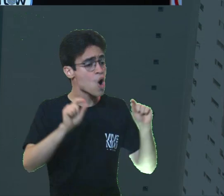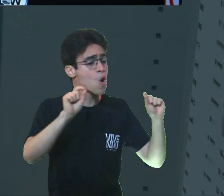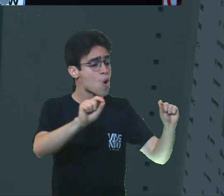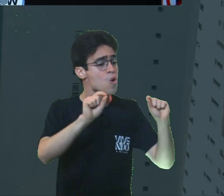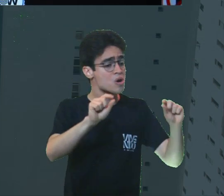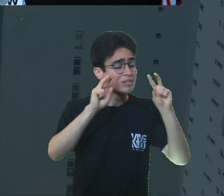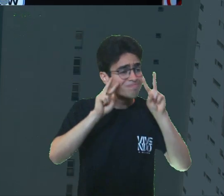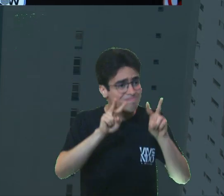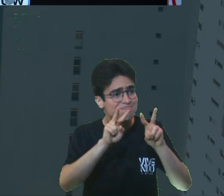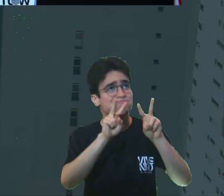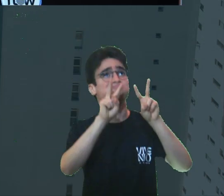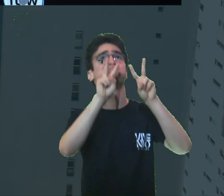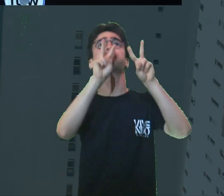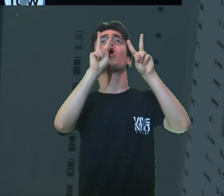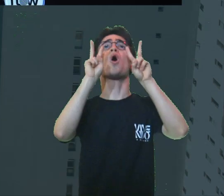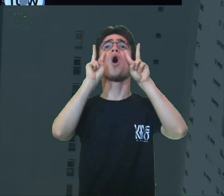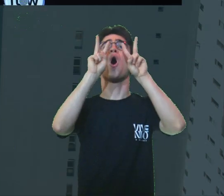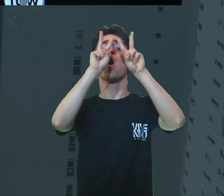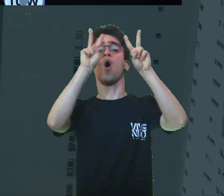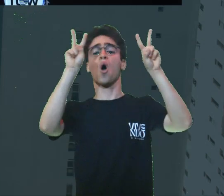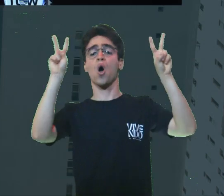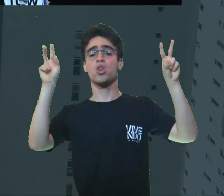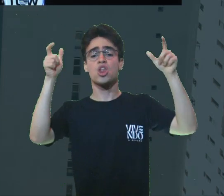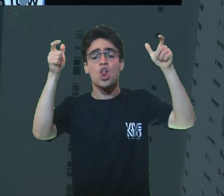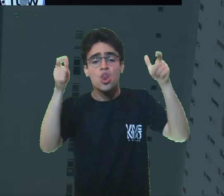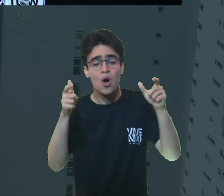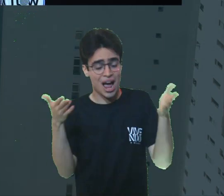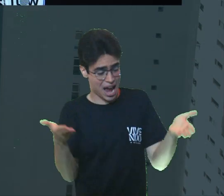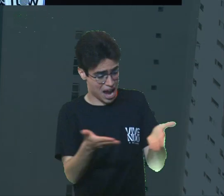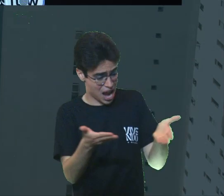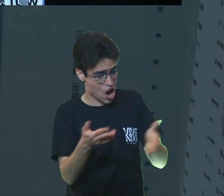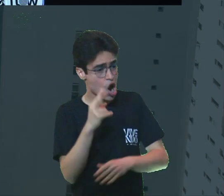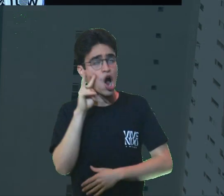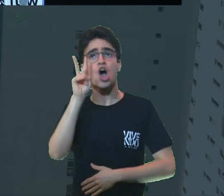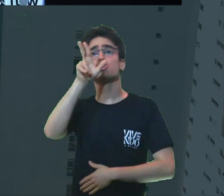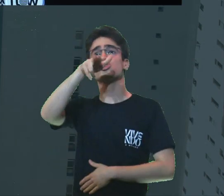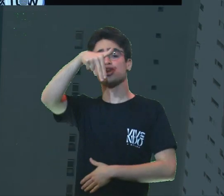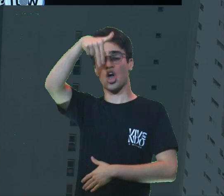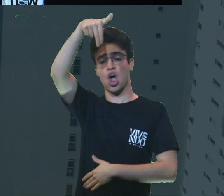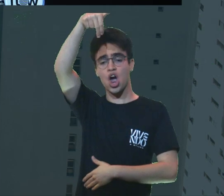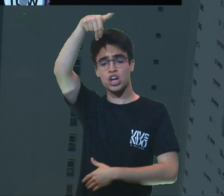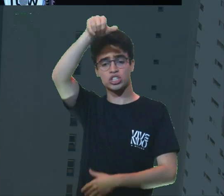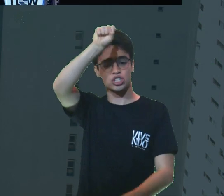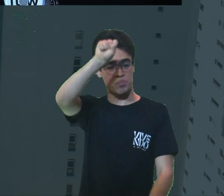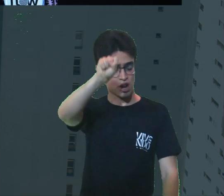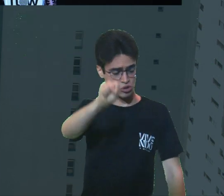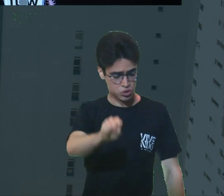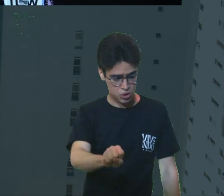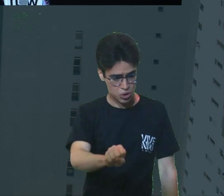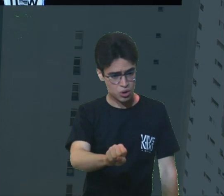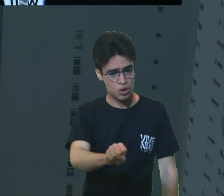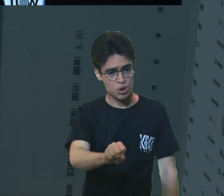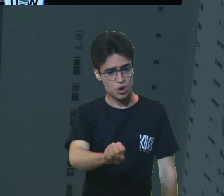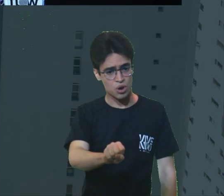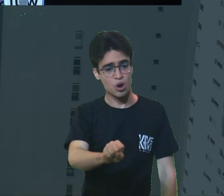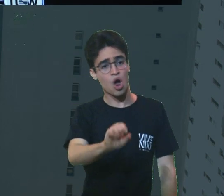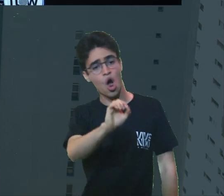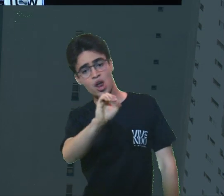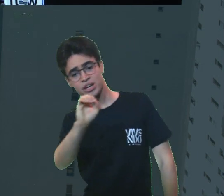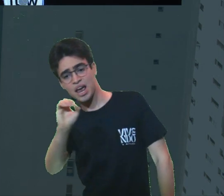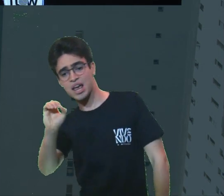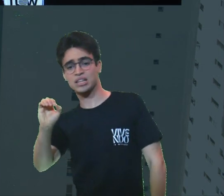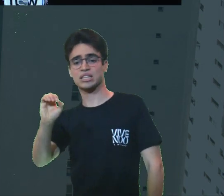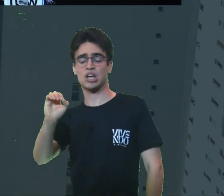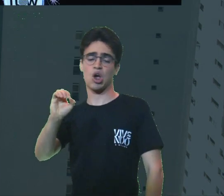e olha de onde você está, para o norte, para o sul, para o oriente